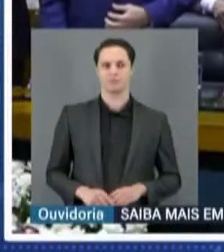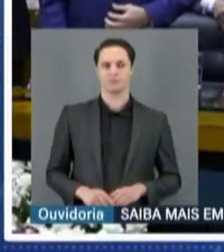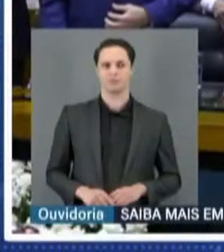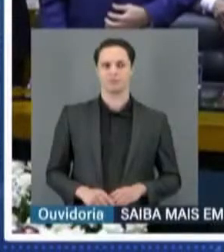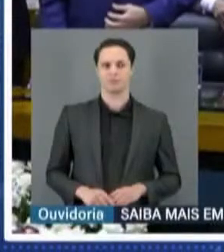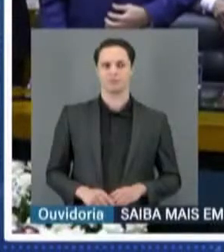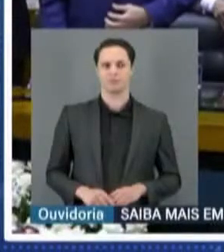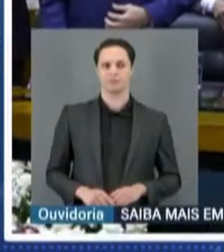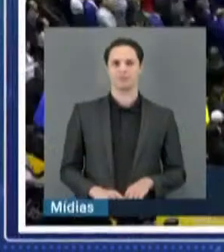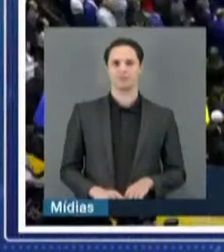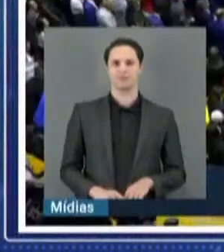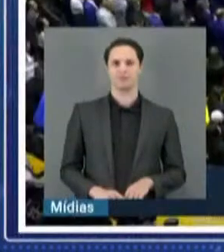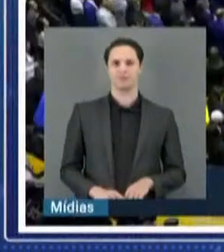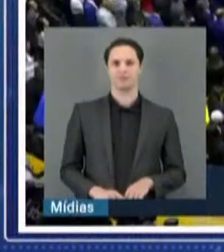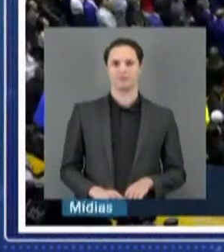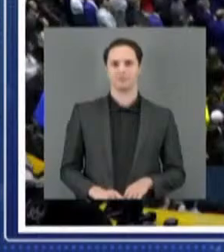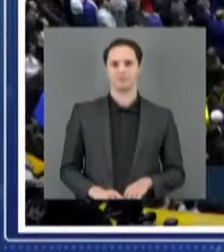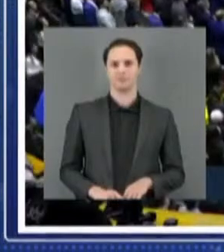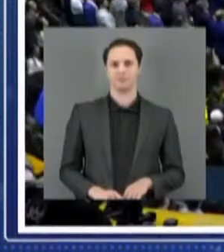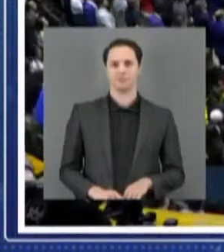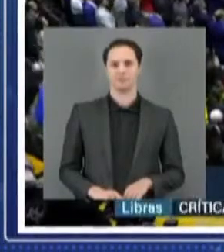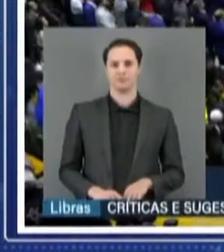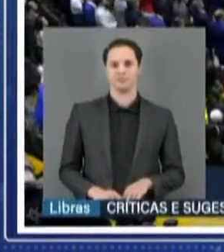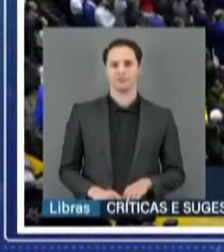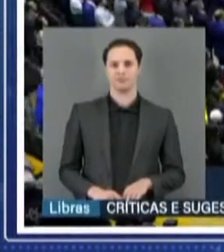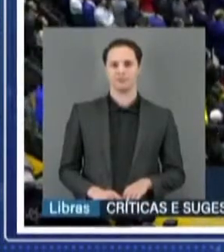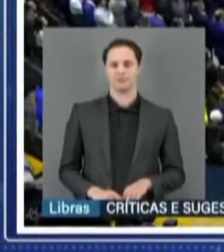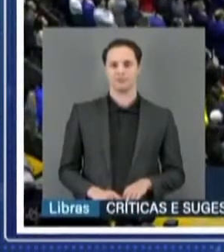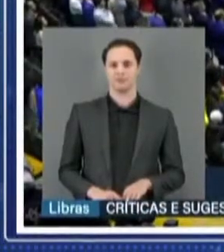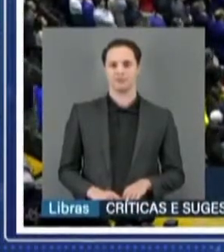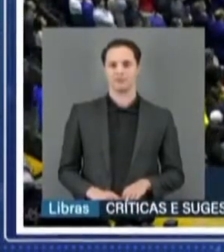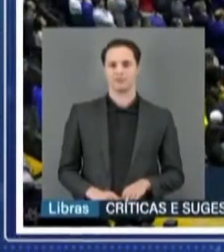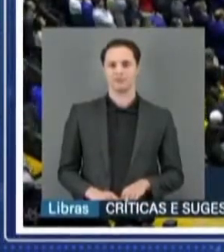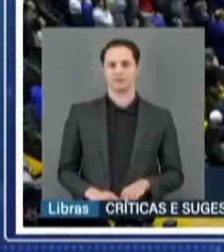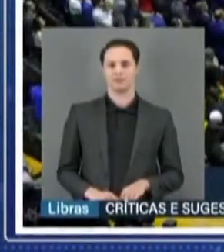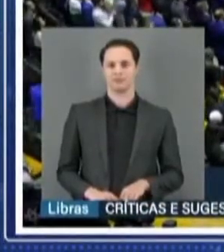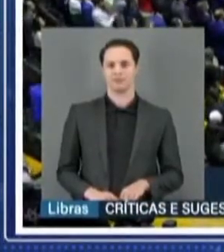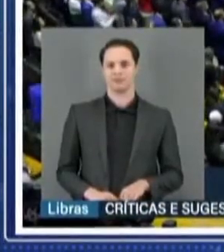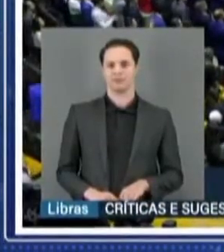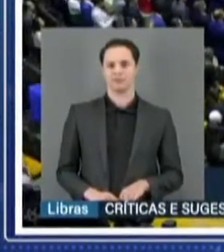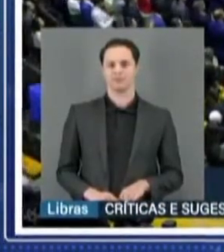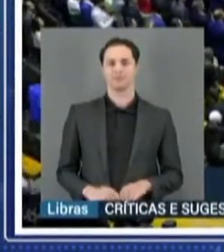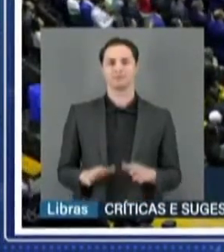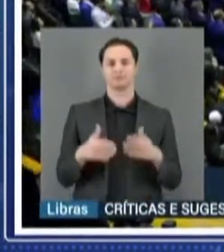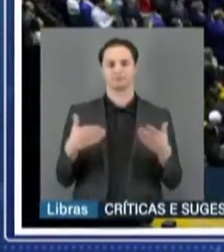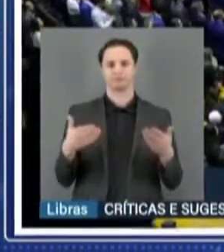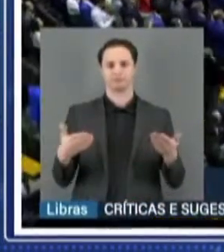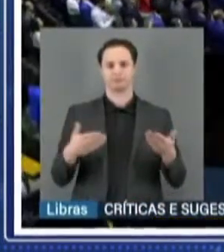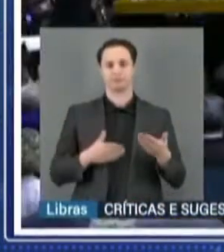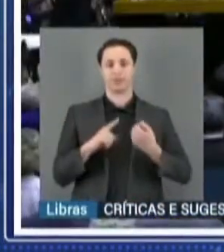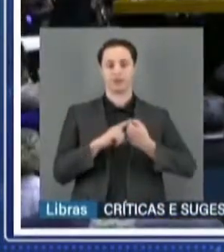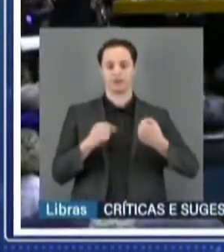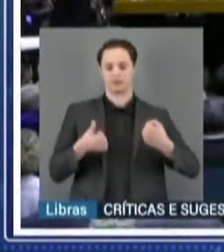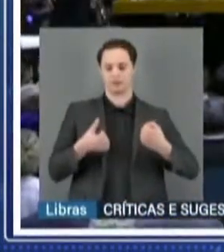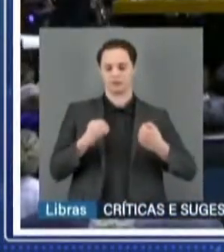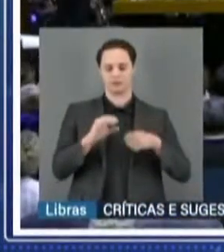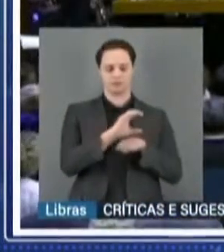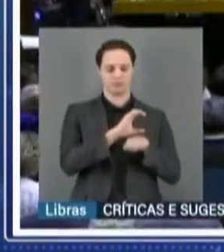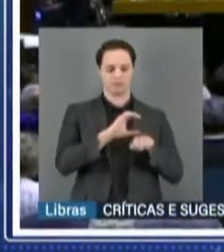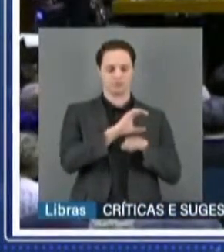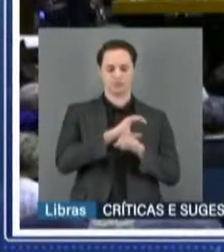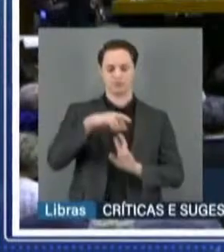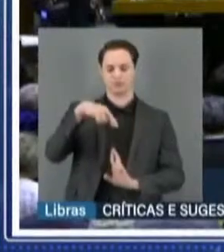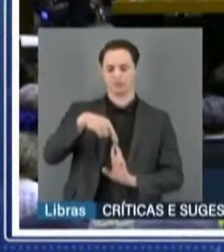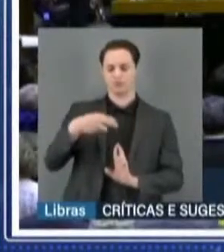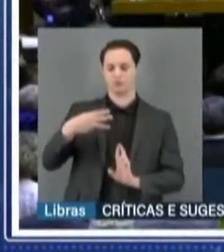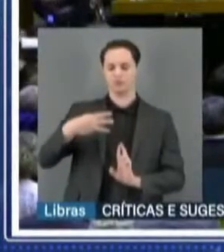era importante para o país, que não ia deixar a cara, não era a marca do governo. Mas, enfim, no discurso dele até hoje, inclusive, né,